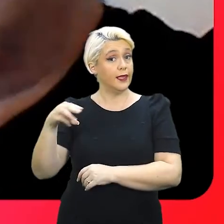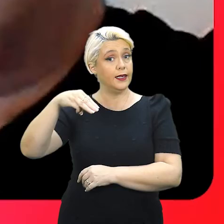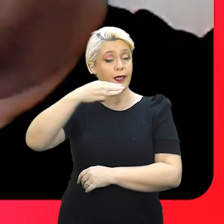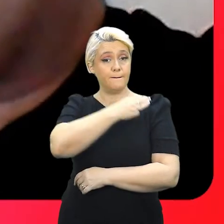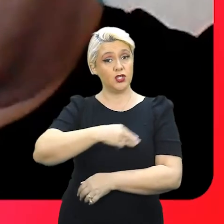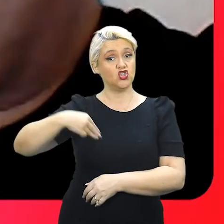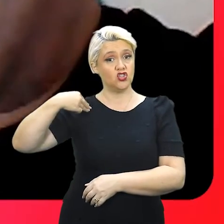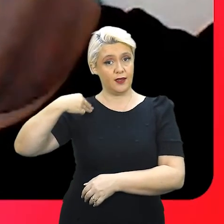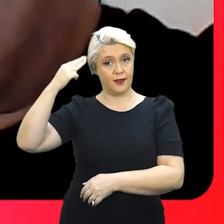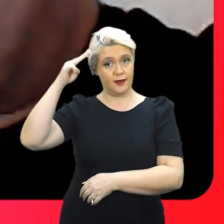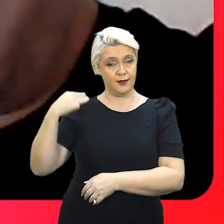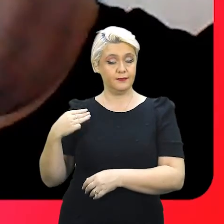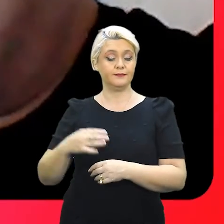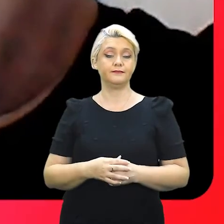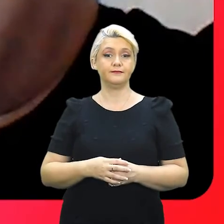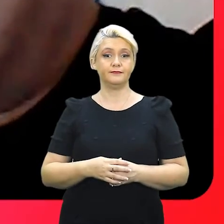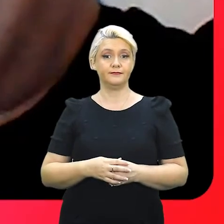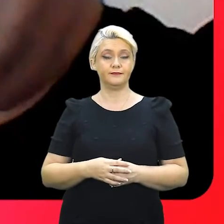por ter